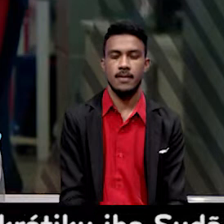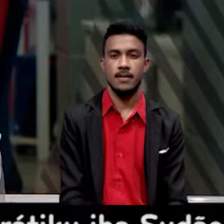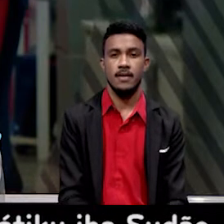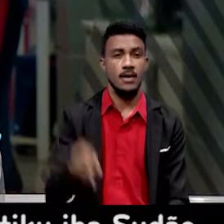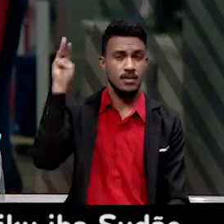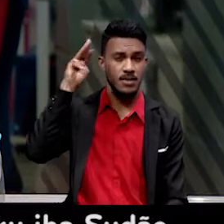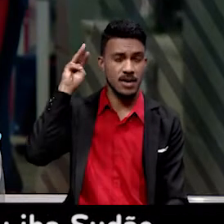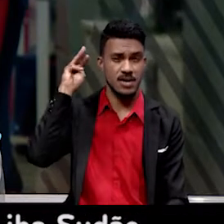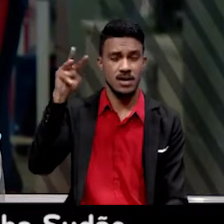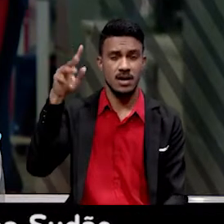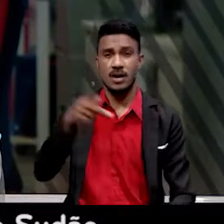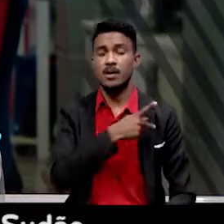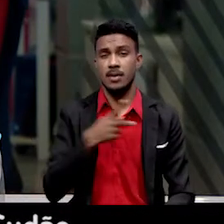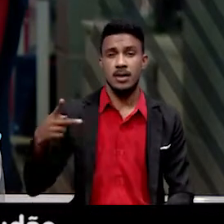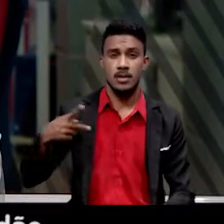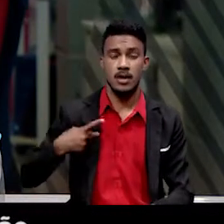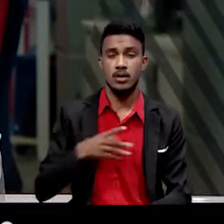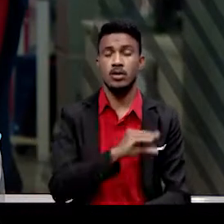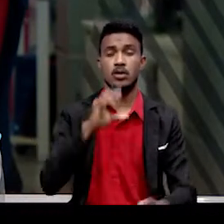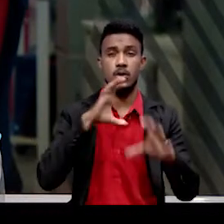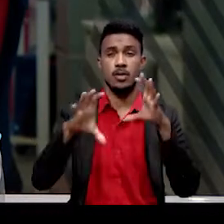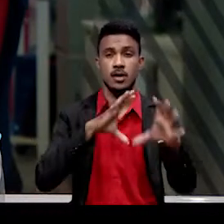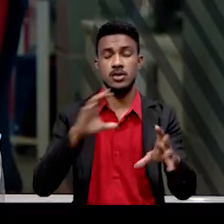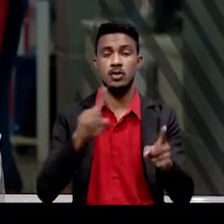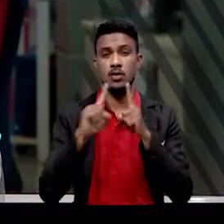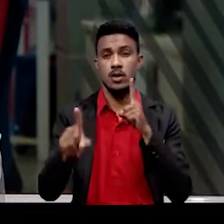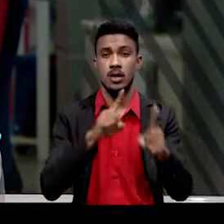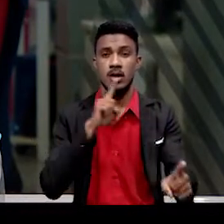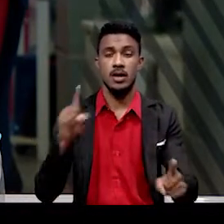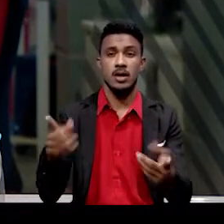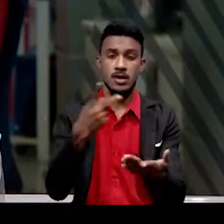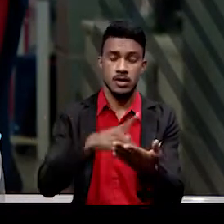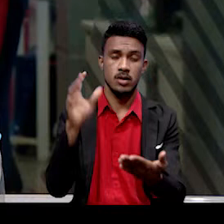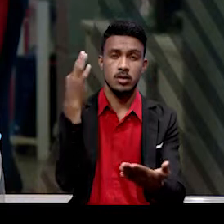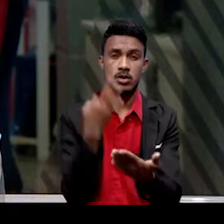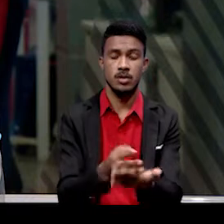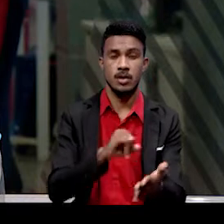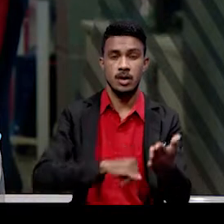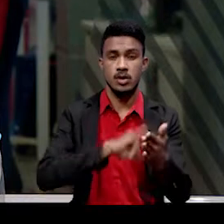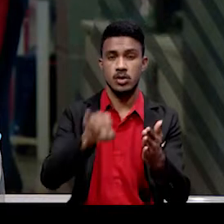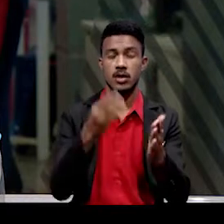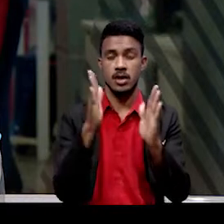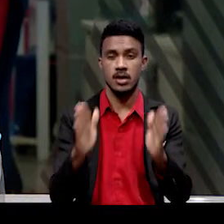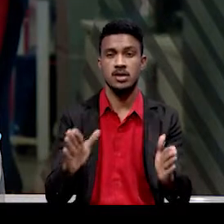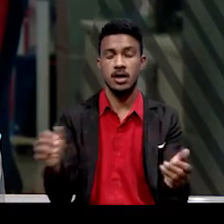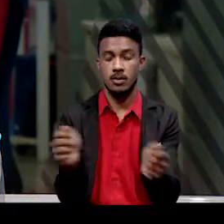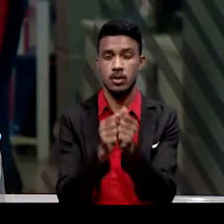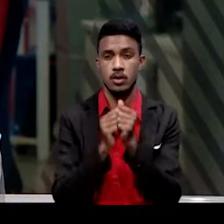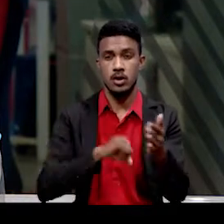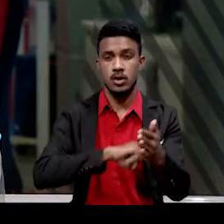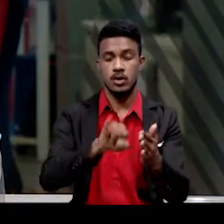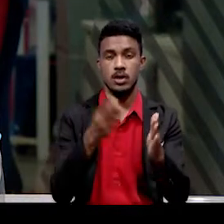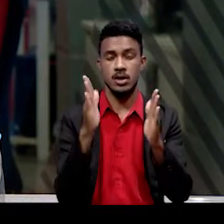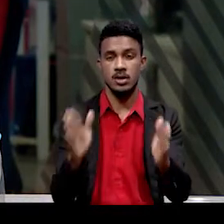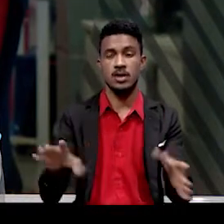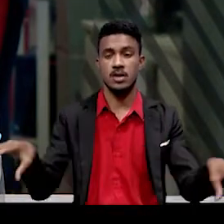Ministro de Assunto Parlamentar, na comunicação social até tem subsídio linha frente para jornalista, se acumula outros jornalistas se irão ao